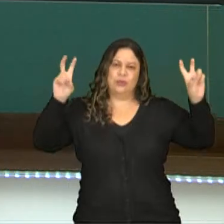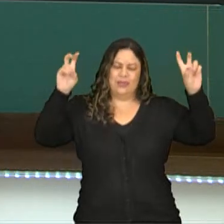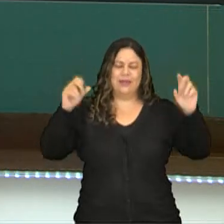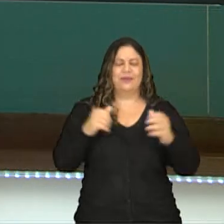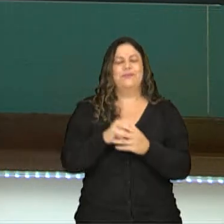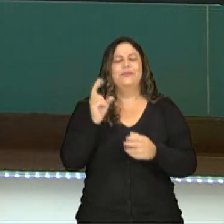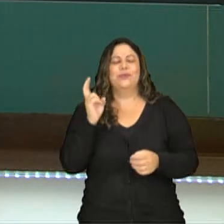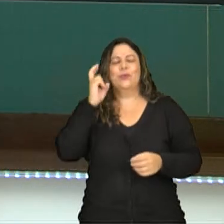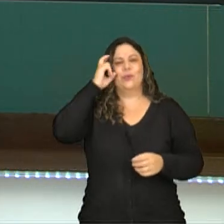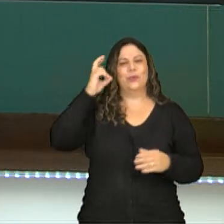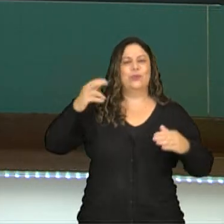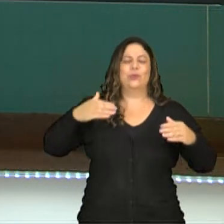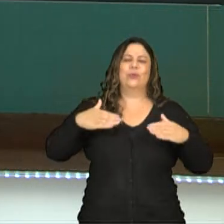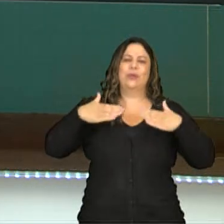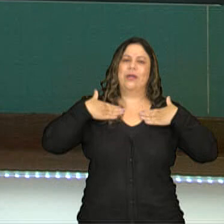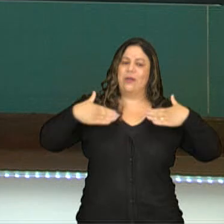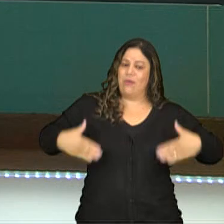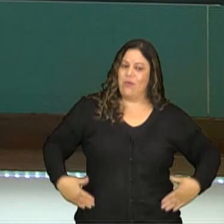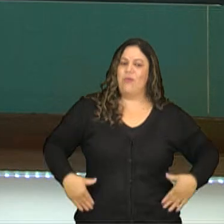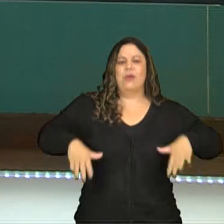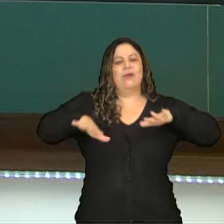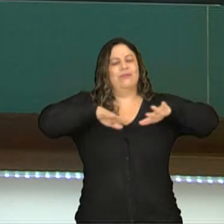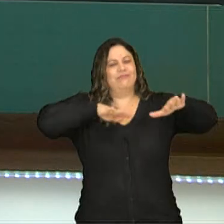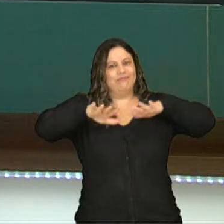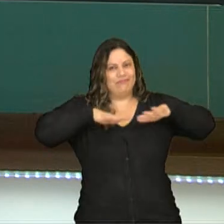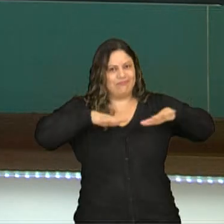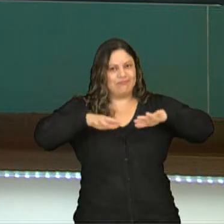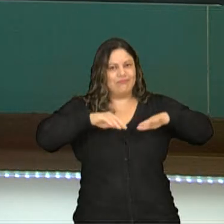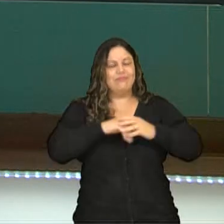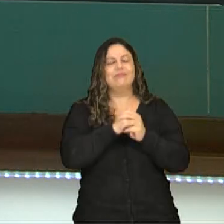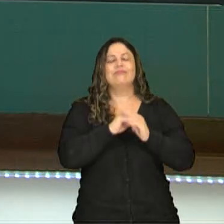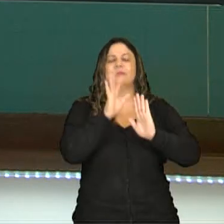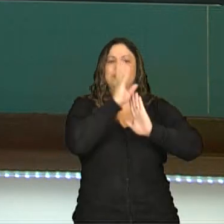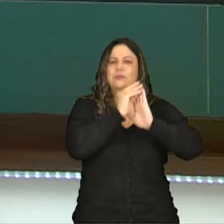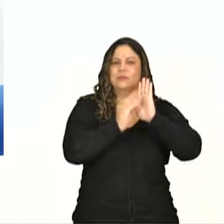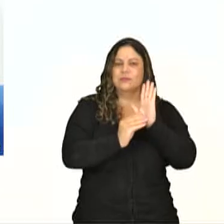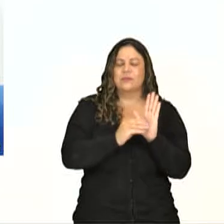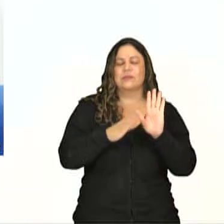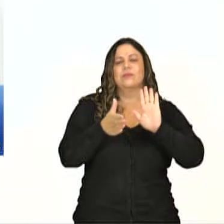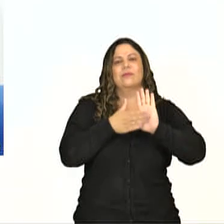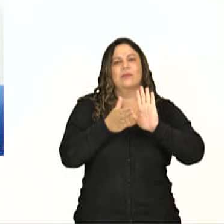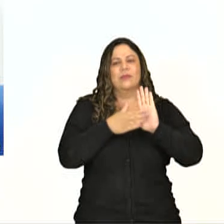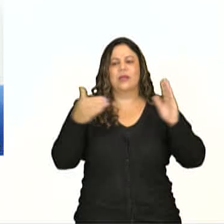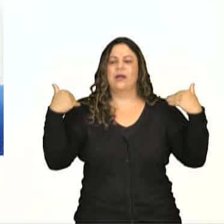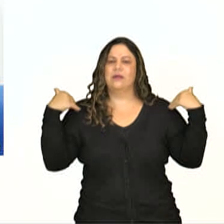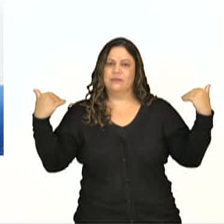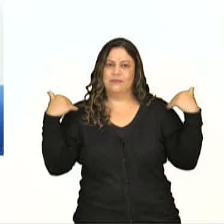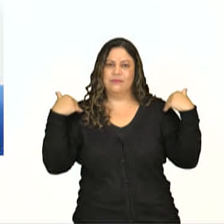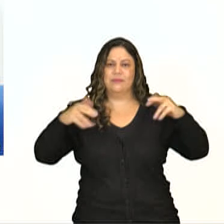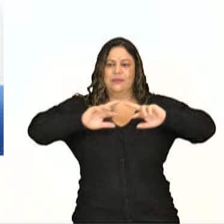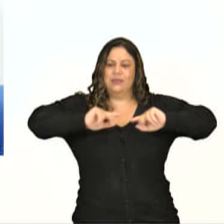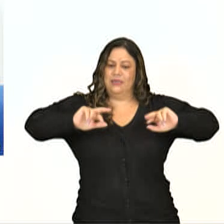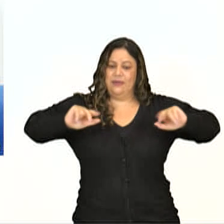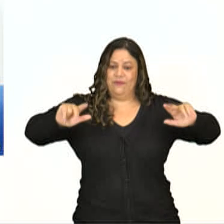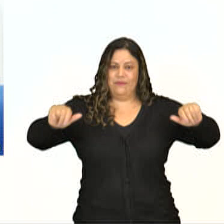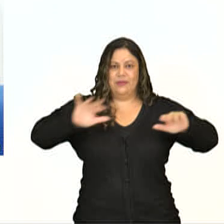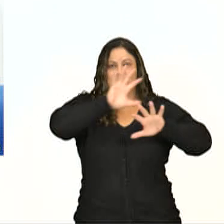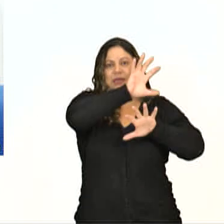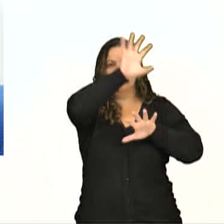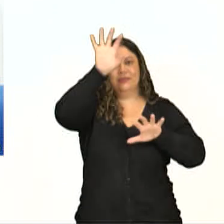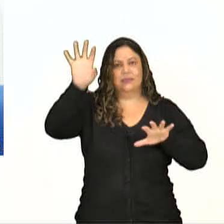corporal do movimento. Estuda os conteúdos propostos da educação física com ênfase nas diferenças